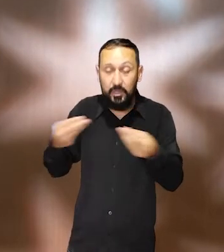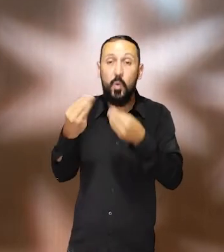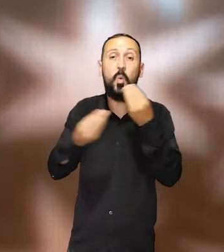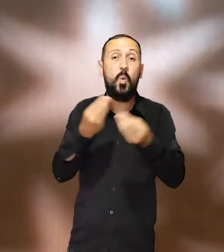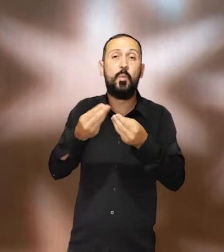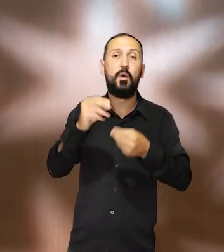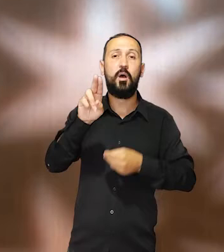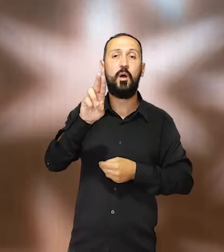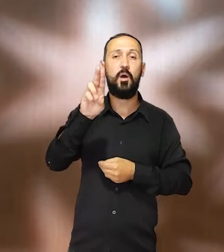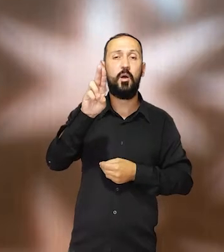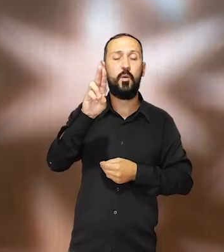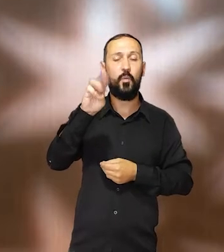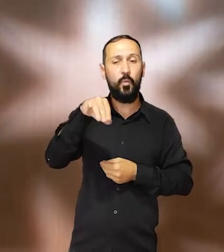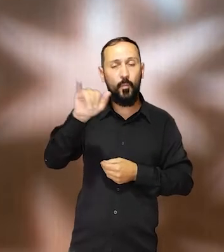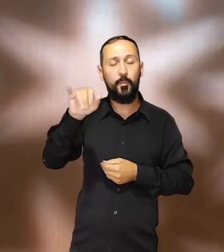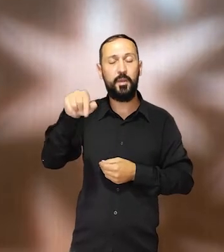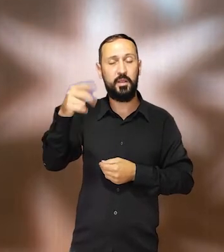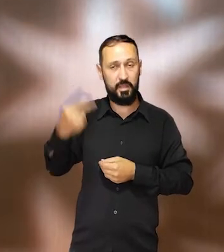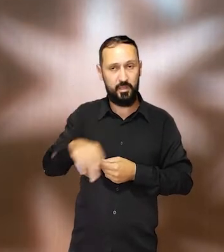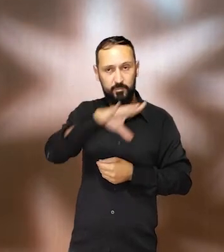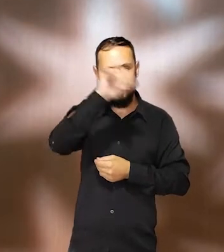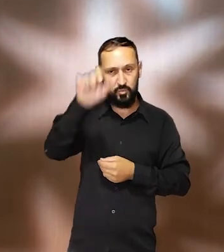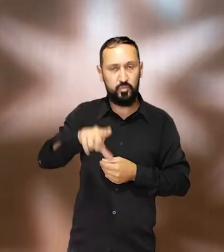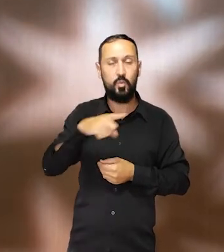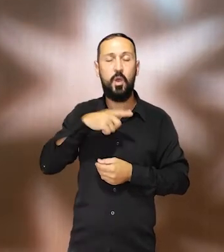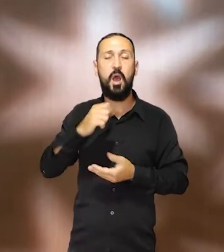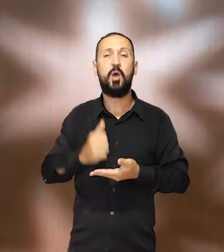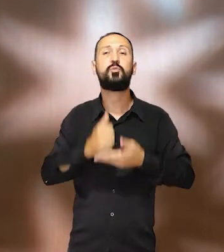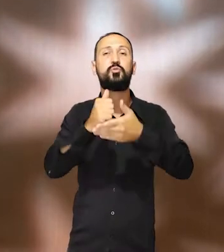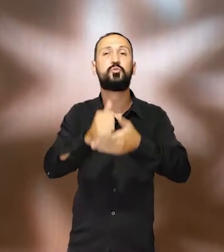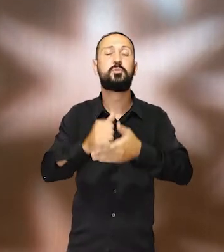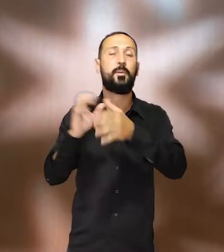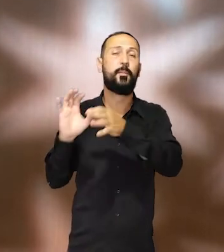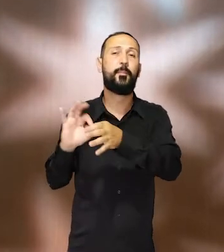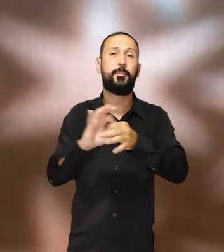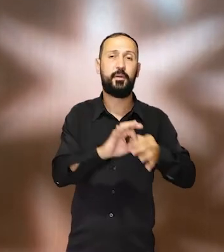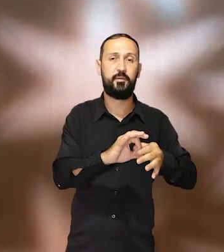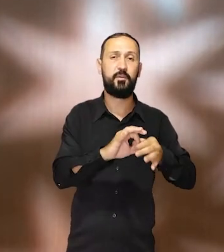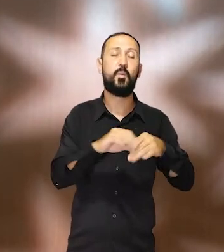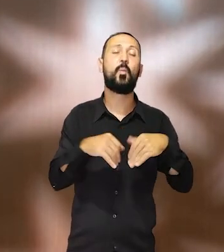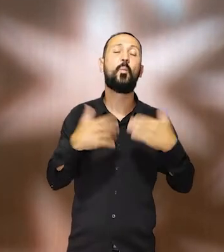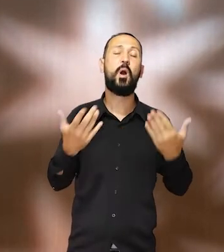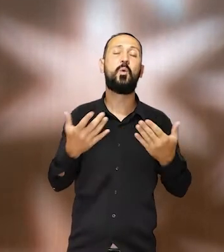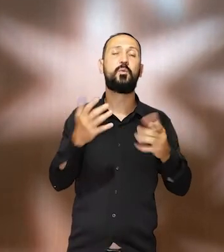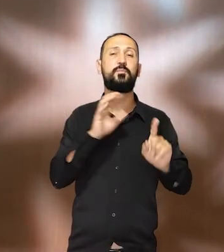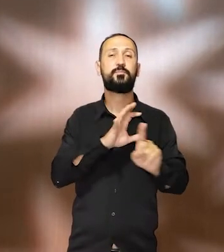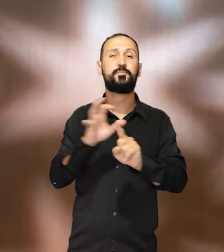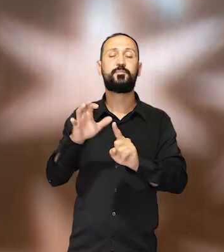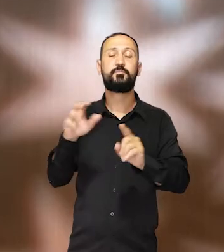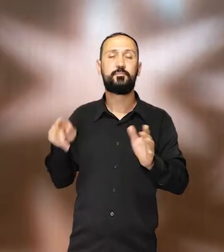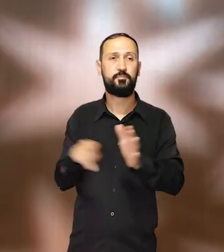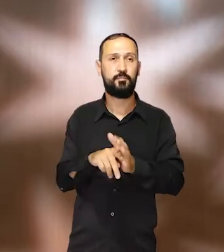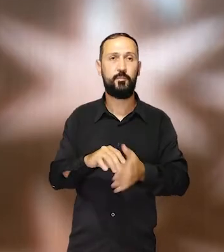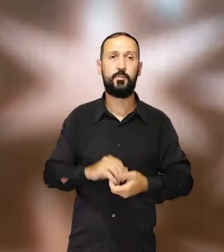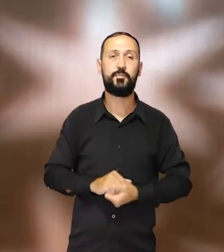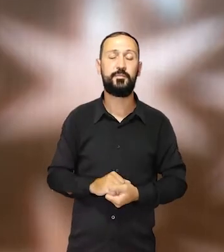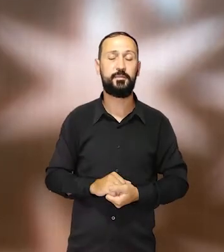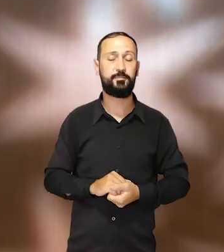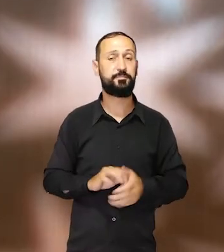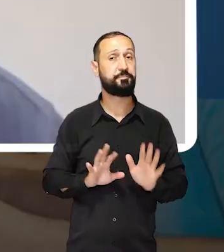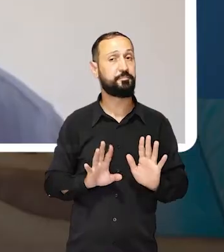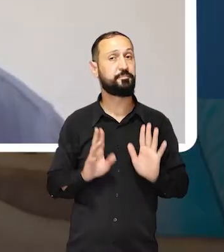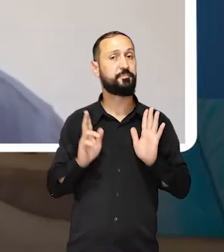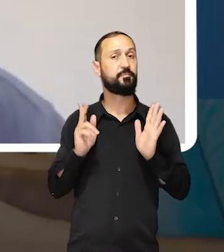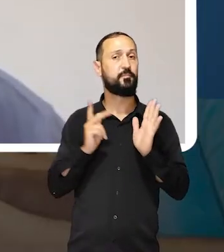mais? De que maneira que a UB, seccional MS, colabora para esse cenário e quais as prerrogativas da